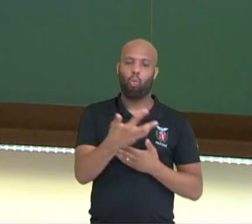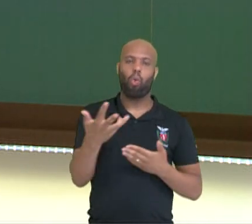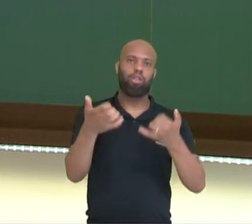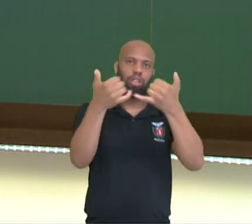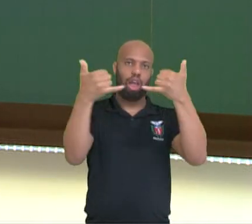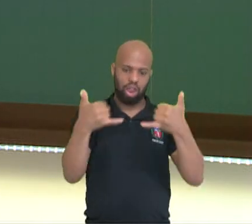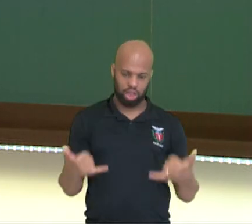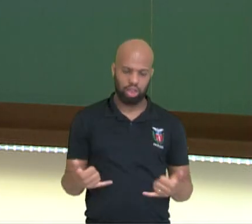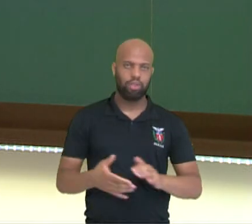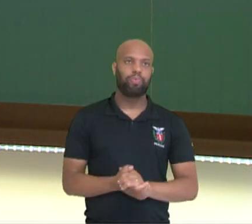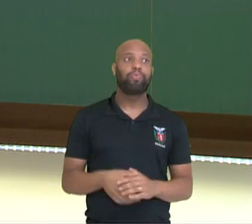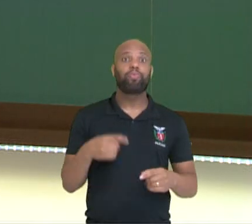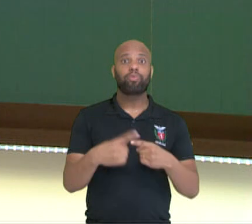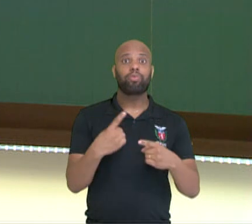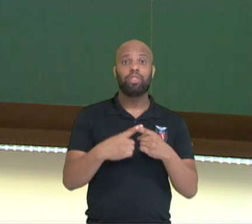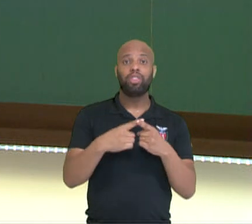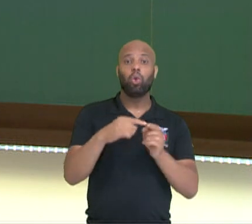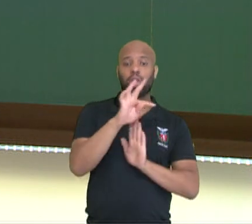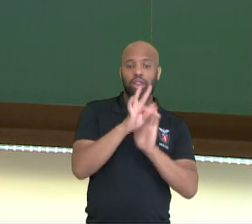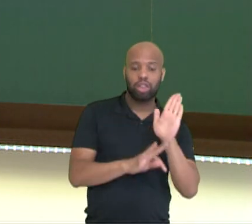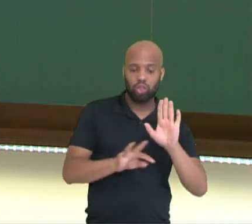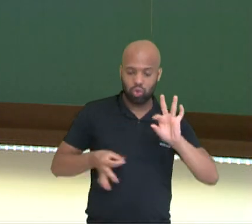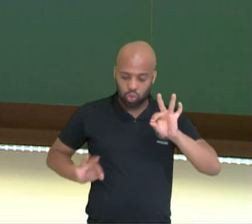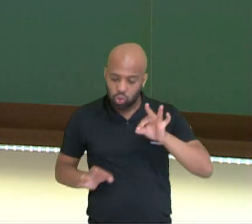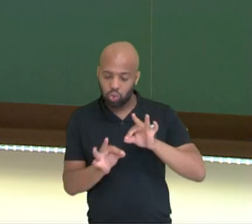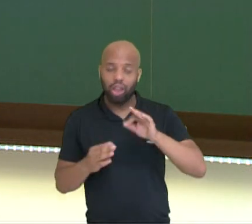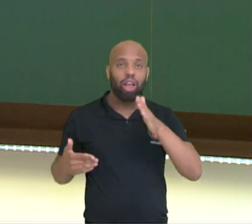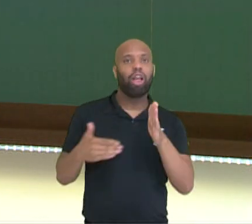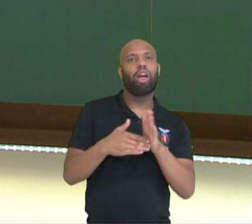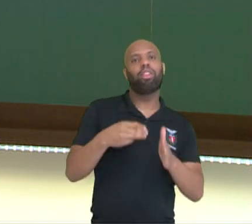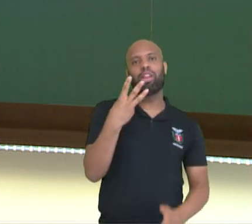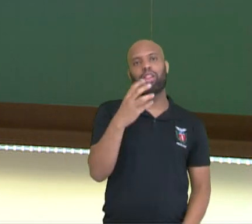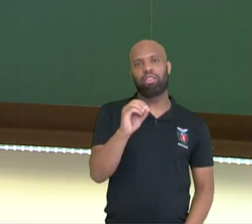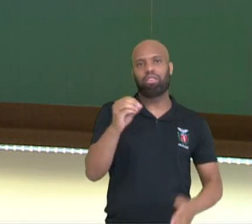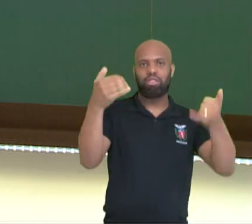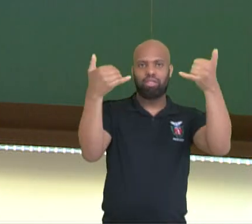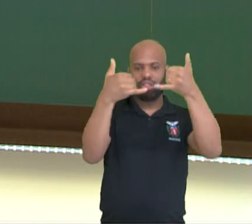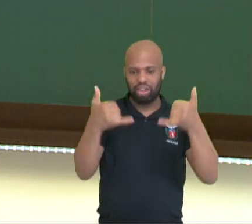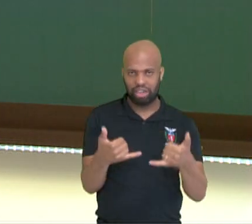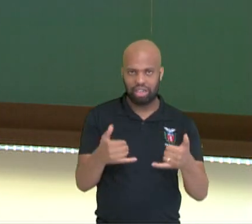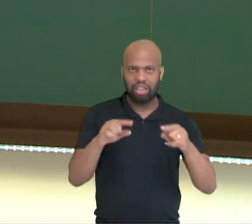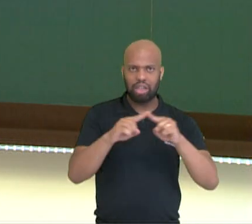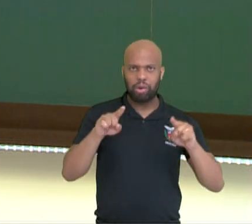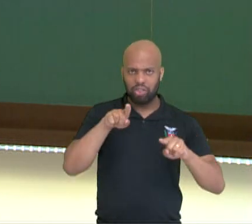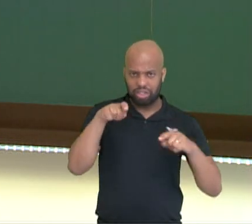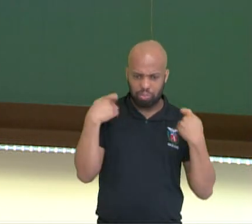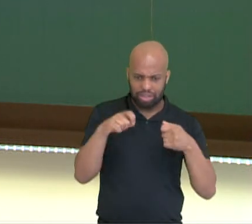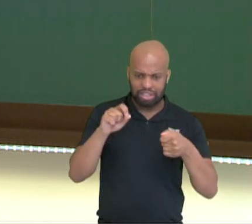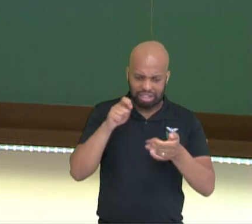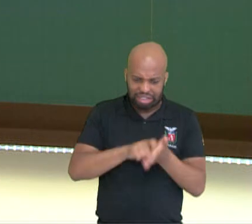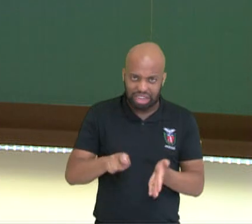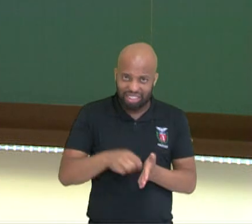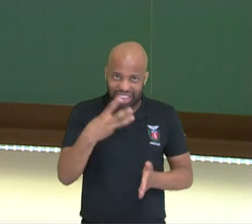narrador, personagens, o tempo, o espaço.